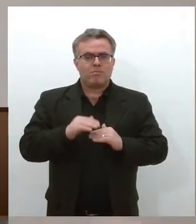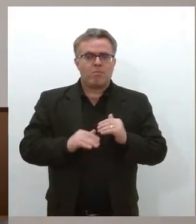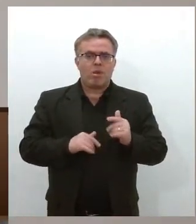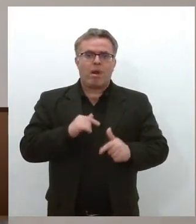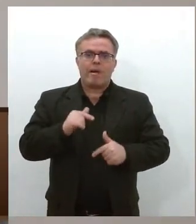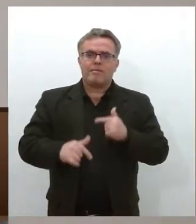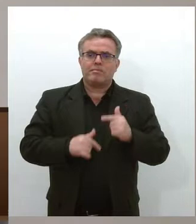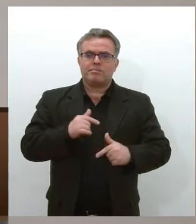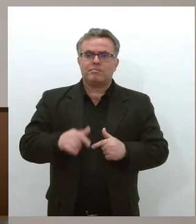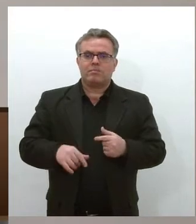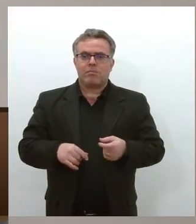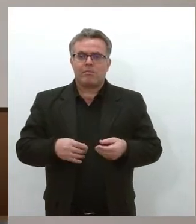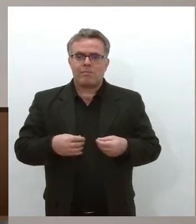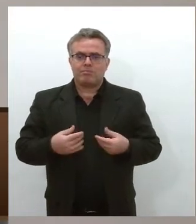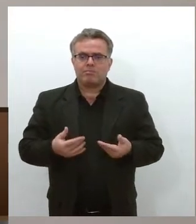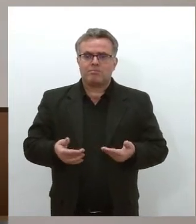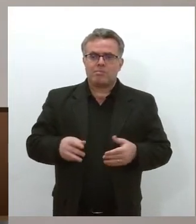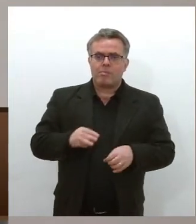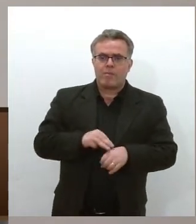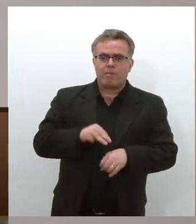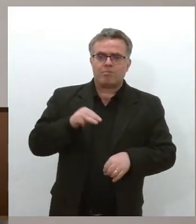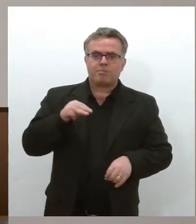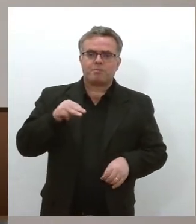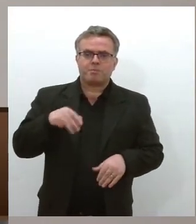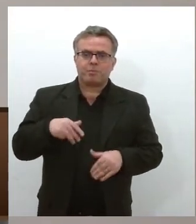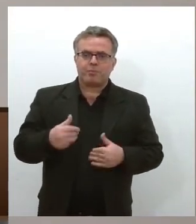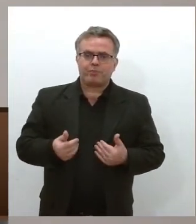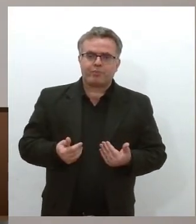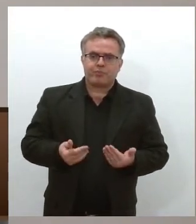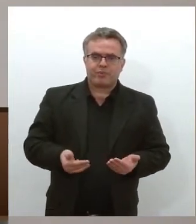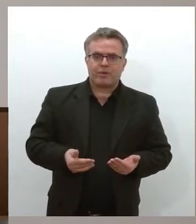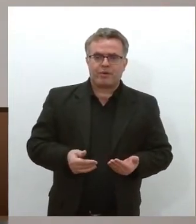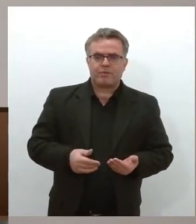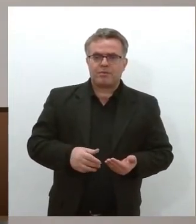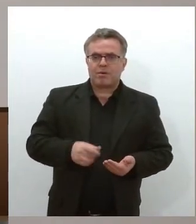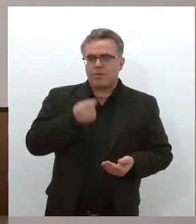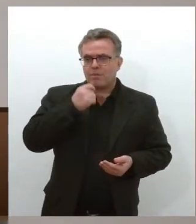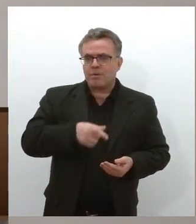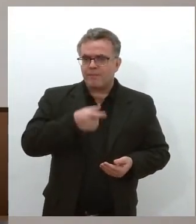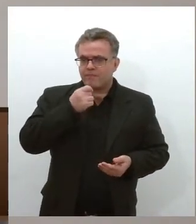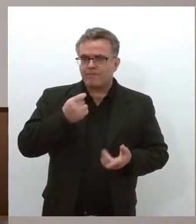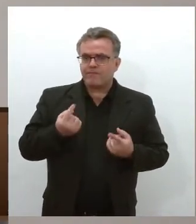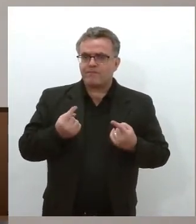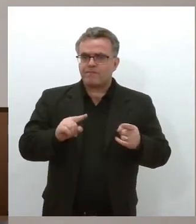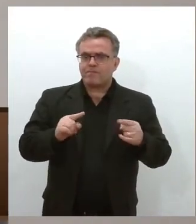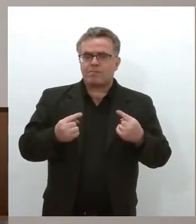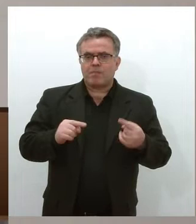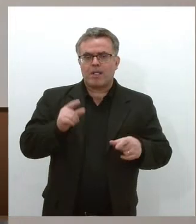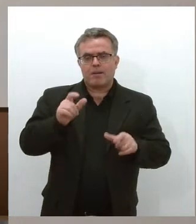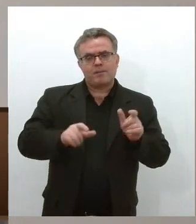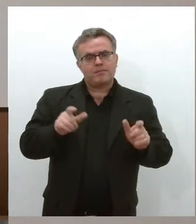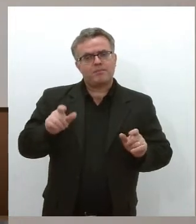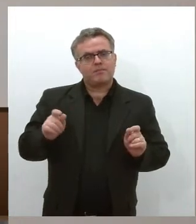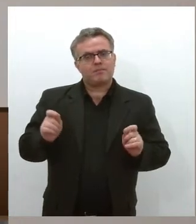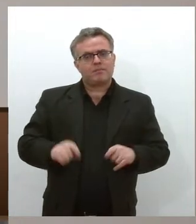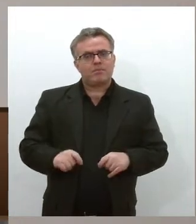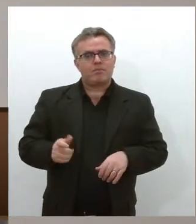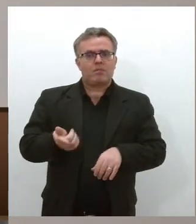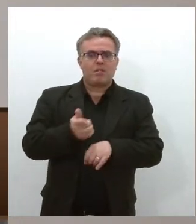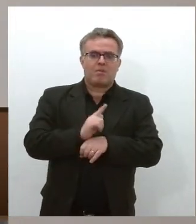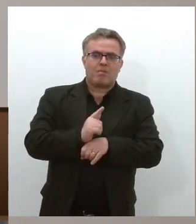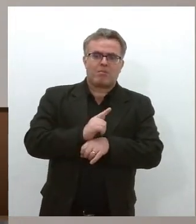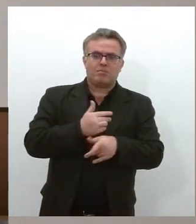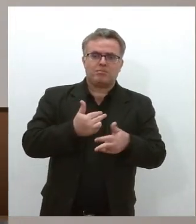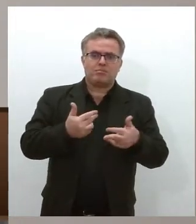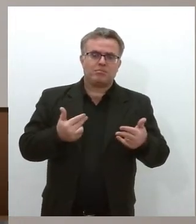têm mestrados, e mesmo ainda são questionadas quanto à sua capacidade de fazer gestão, de gerir um